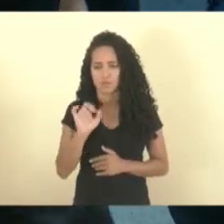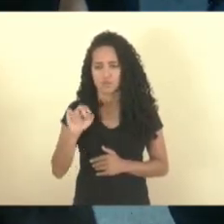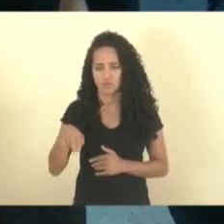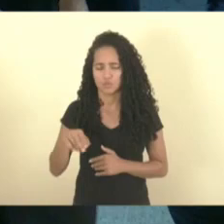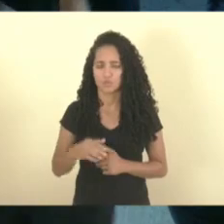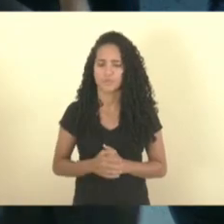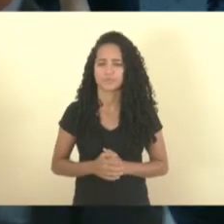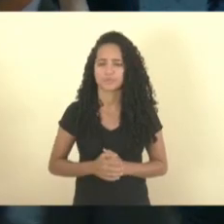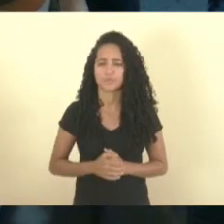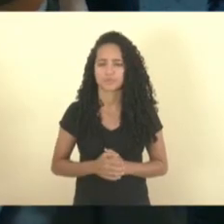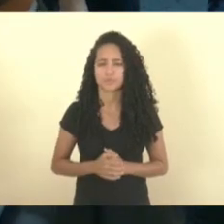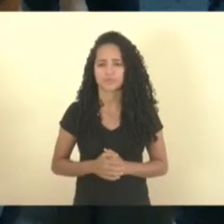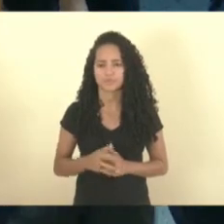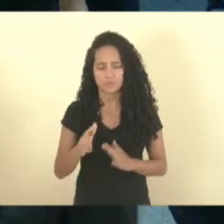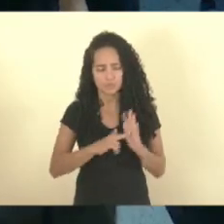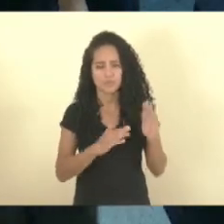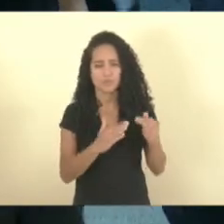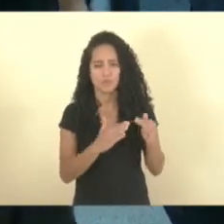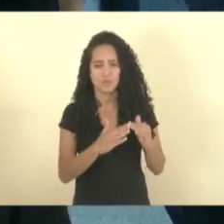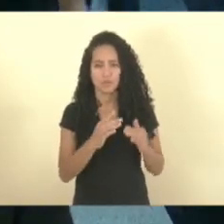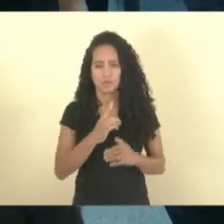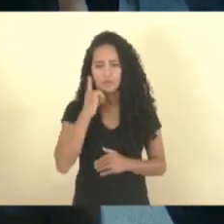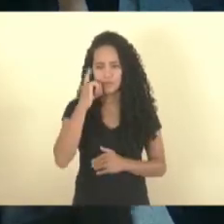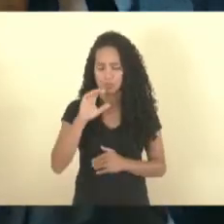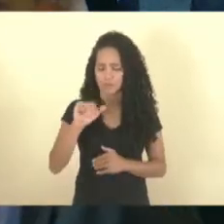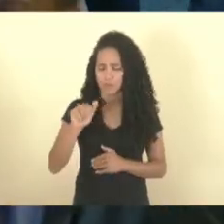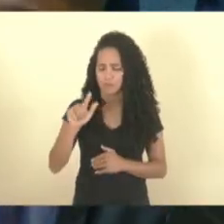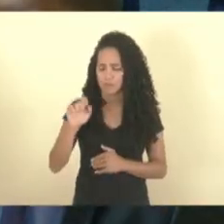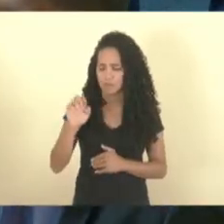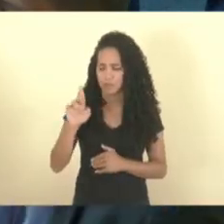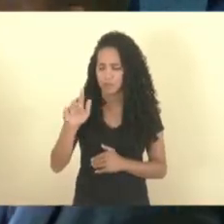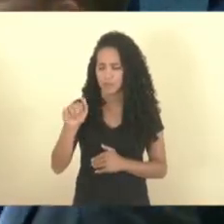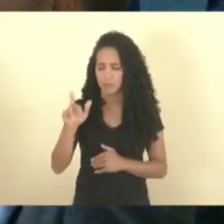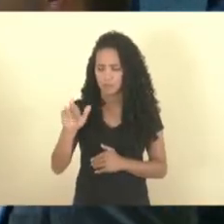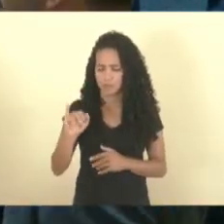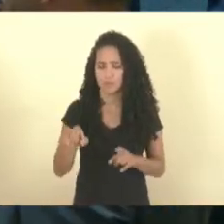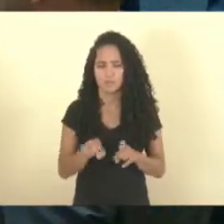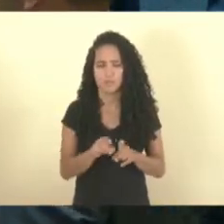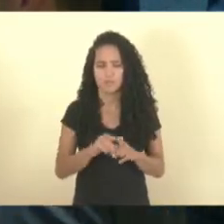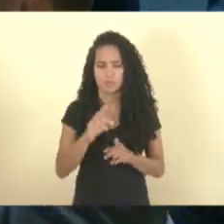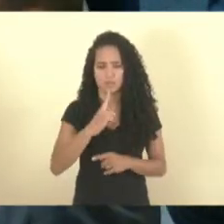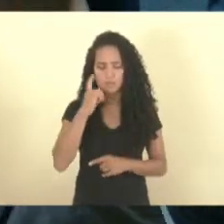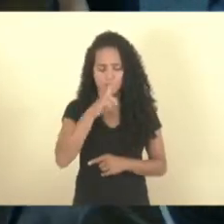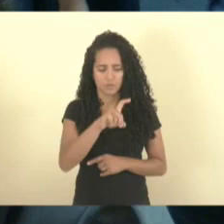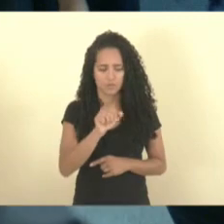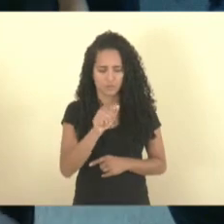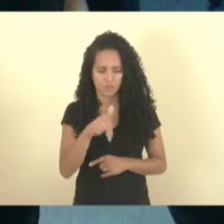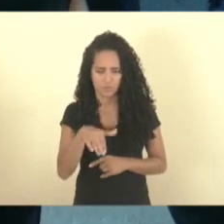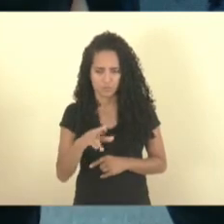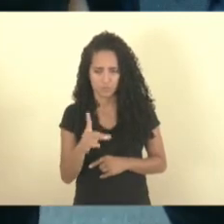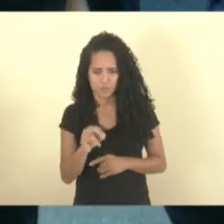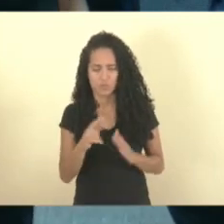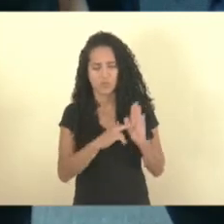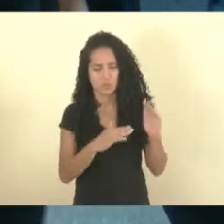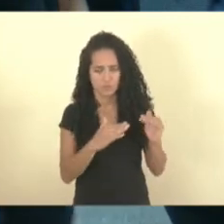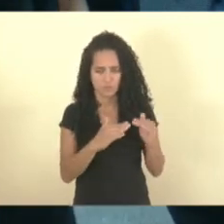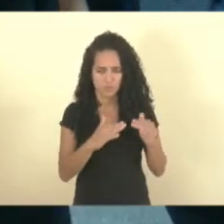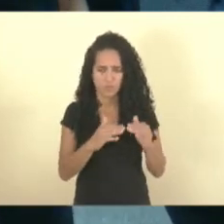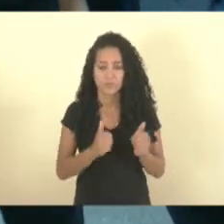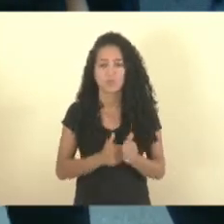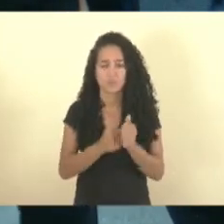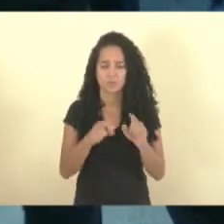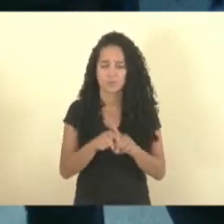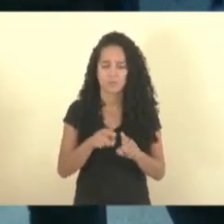Deputado Adilson, com o relator deputado Calegari, com o relator deputado Chambinho, com o relator. Eu acompanho